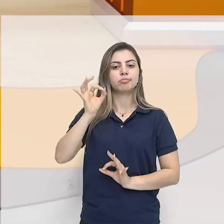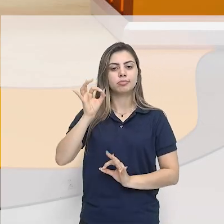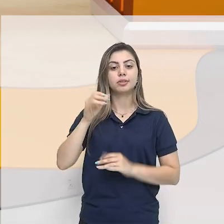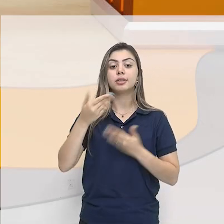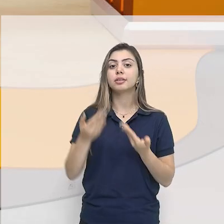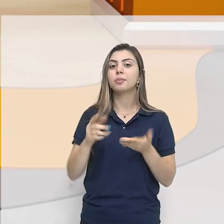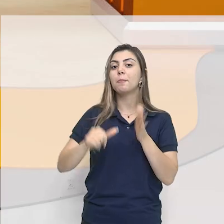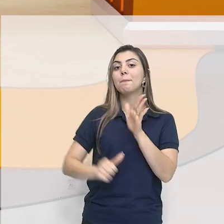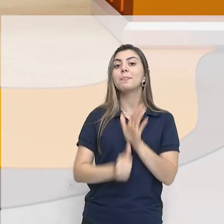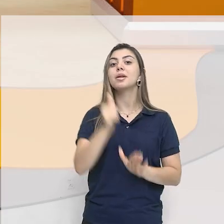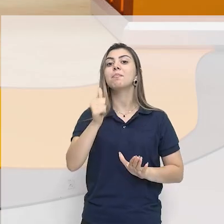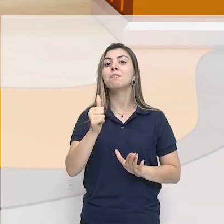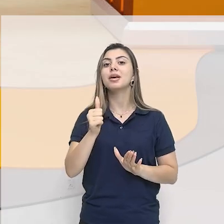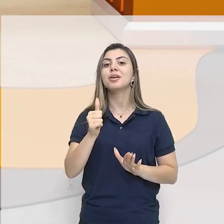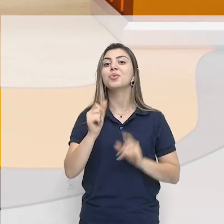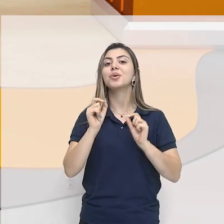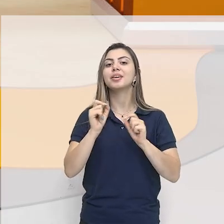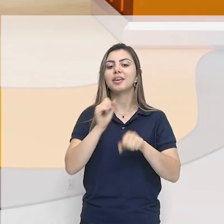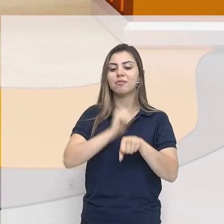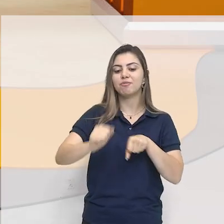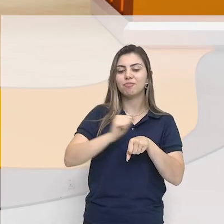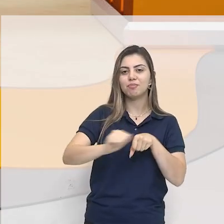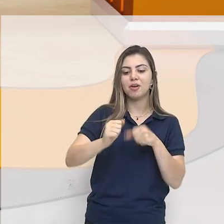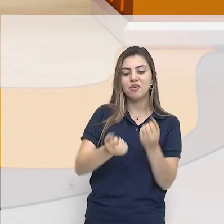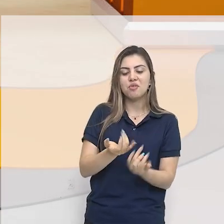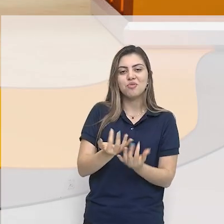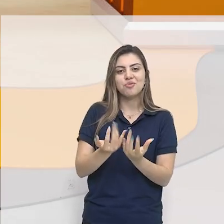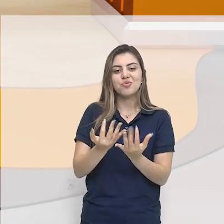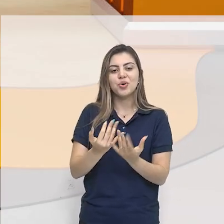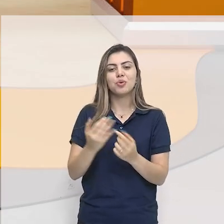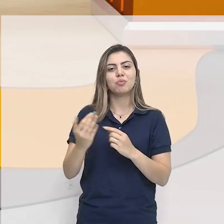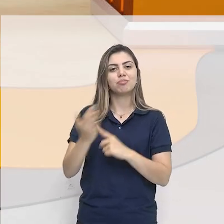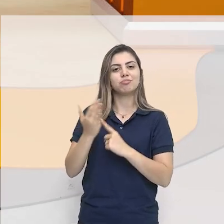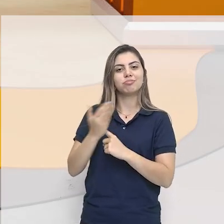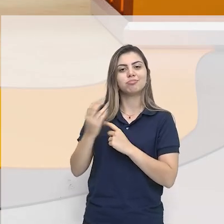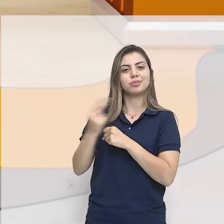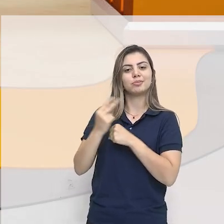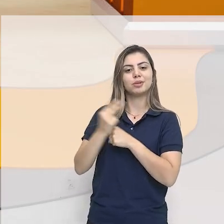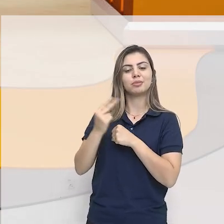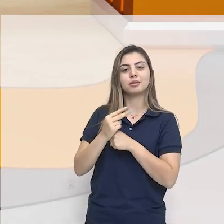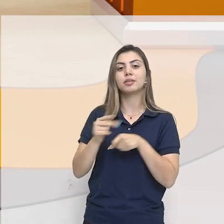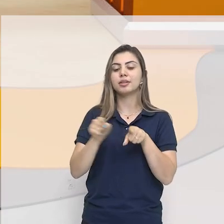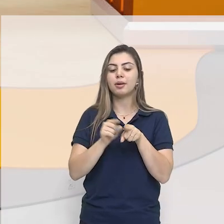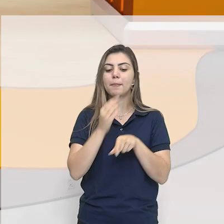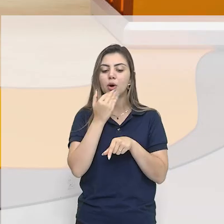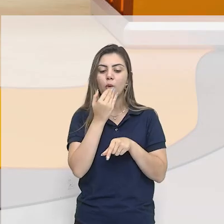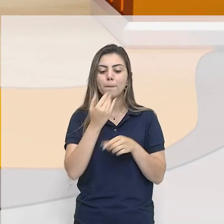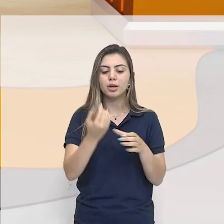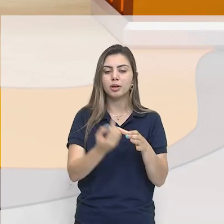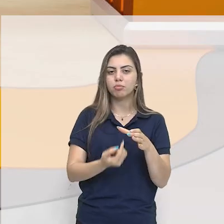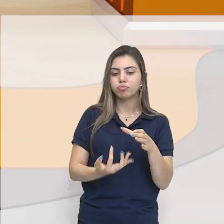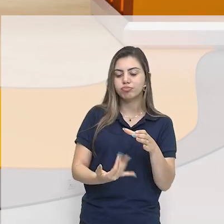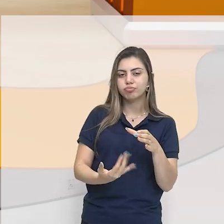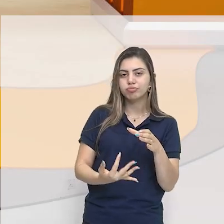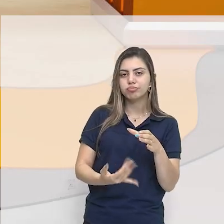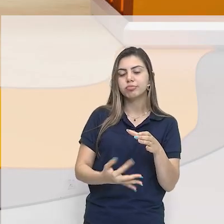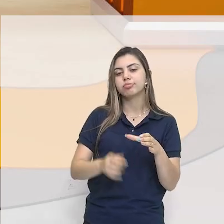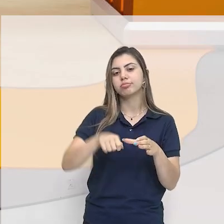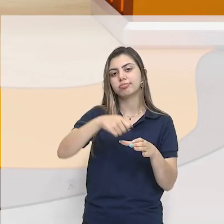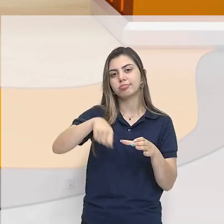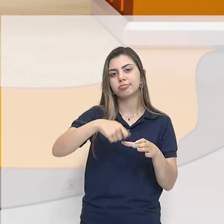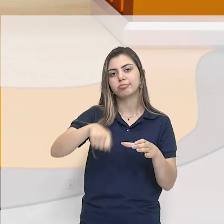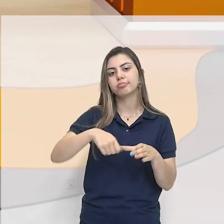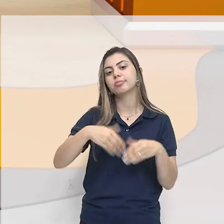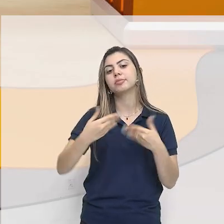então, lembra aí, o fogo em benefício próprio, para se aquecer e cozinhar os alimentos. Acreditava-se que